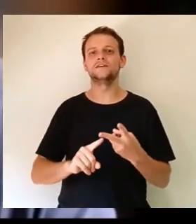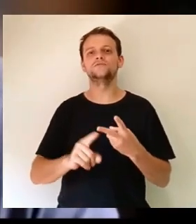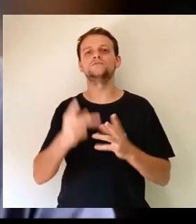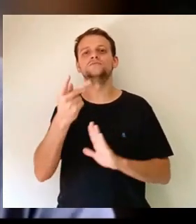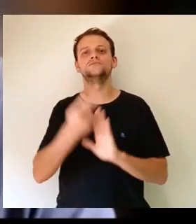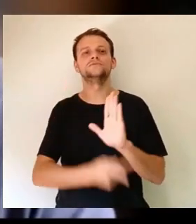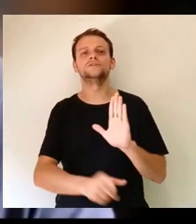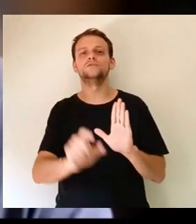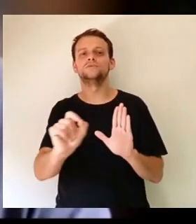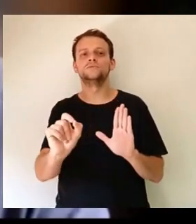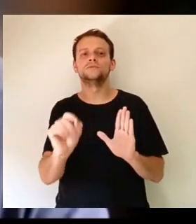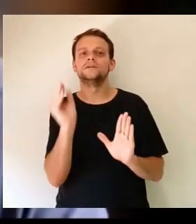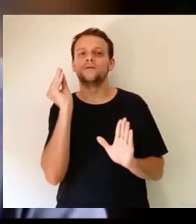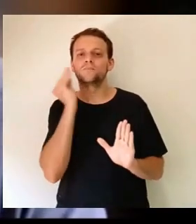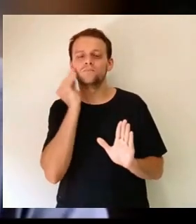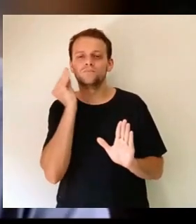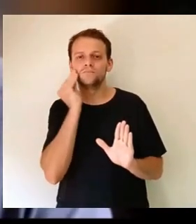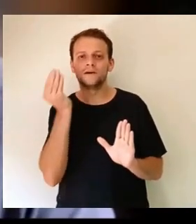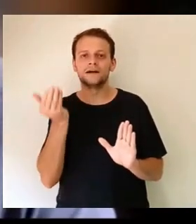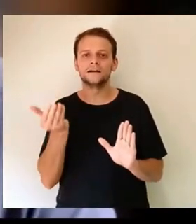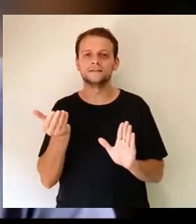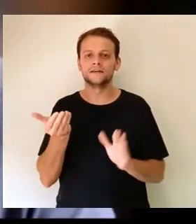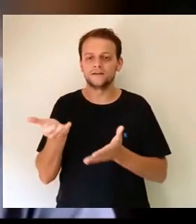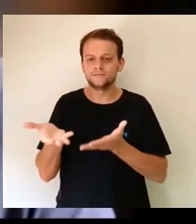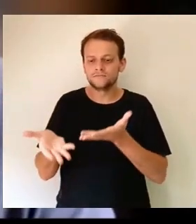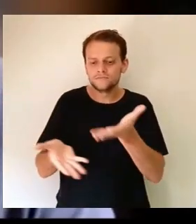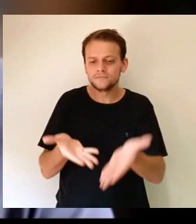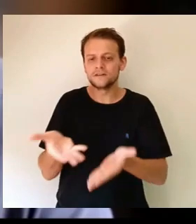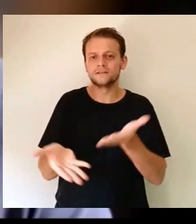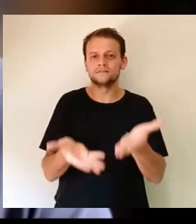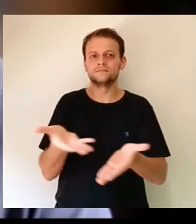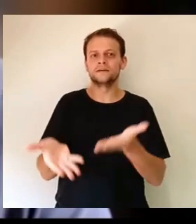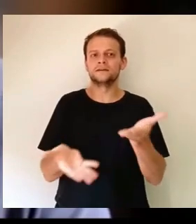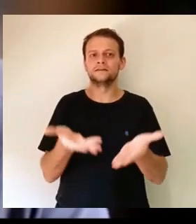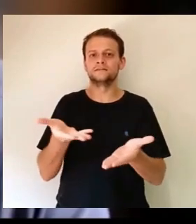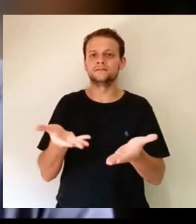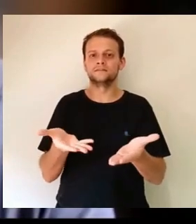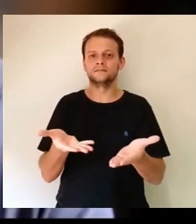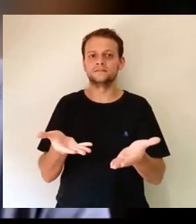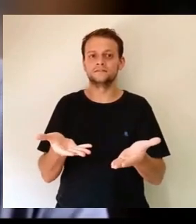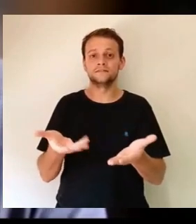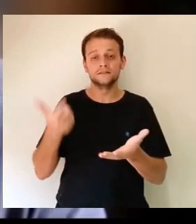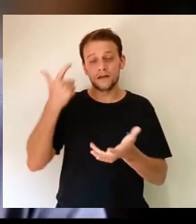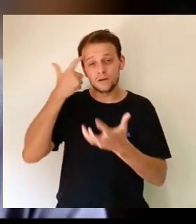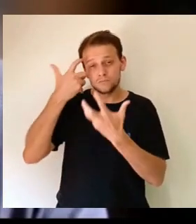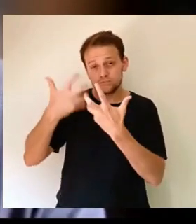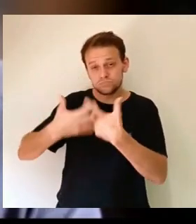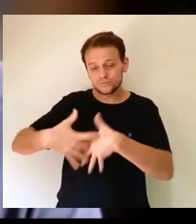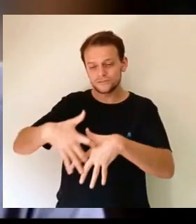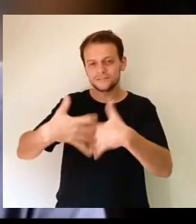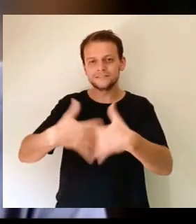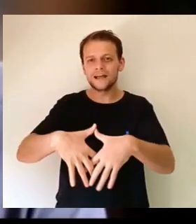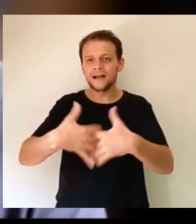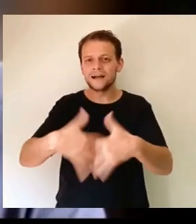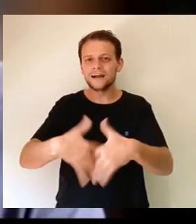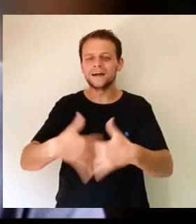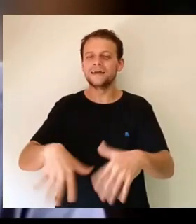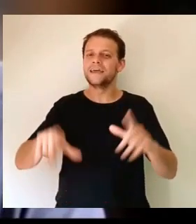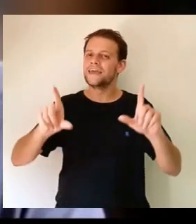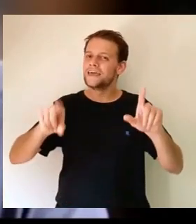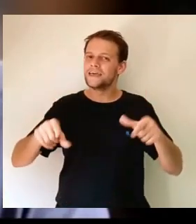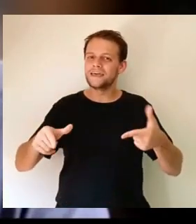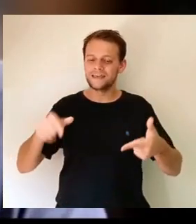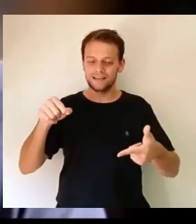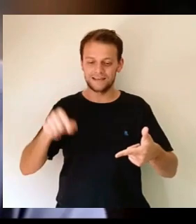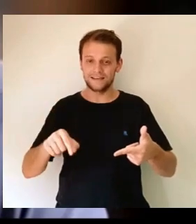Então, o segundo projeto seria tentar dar um tratamento, processar esse acervo,